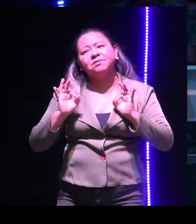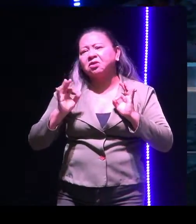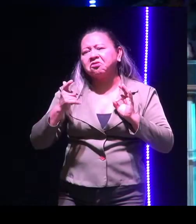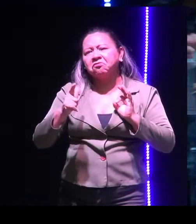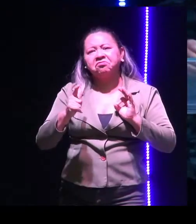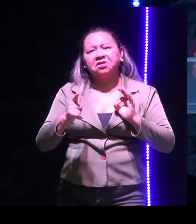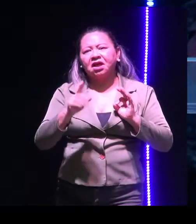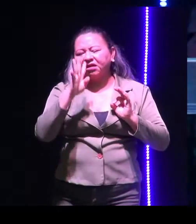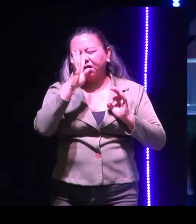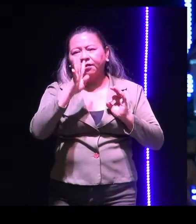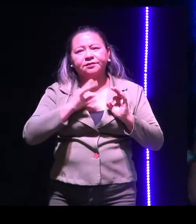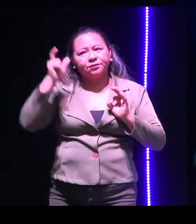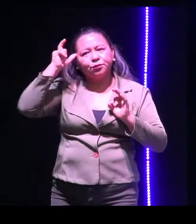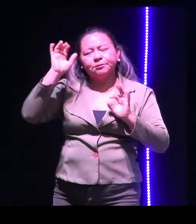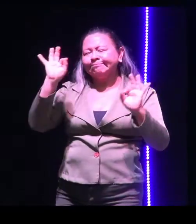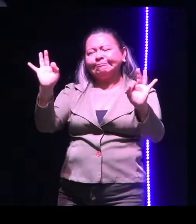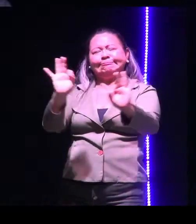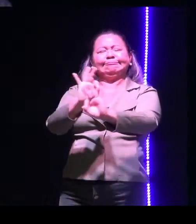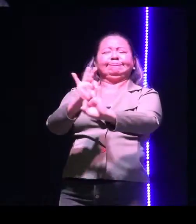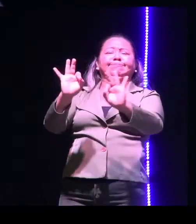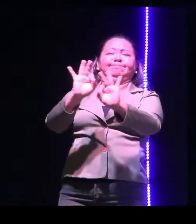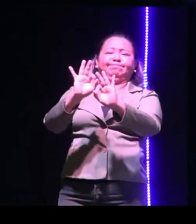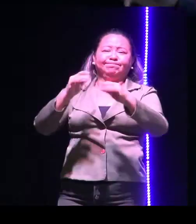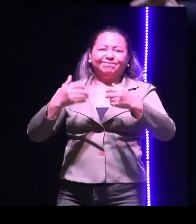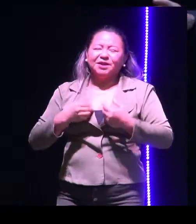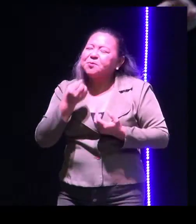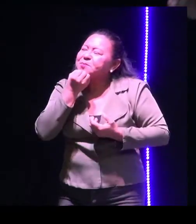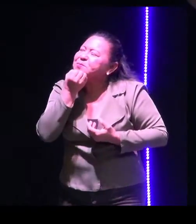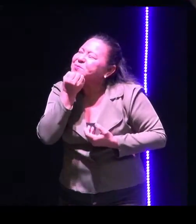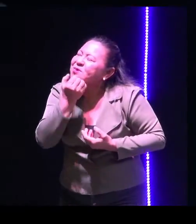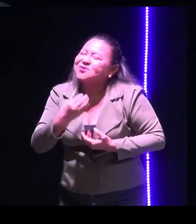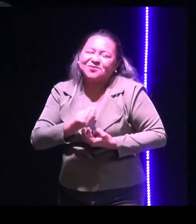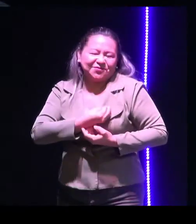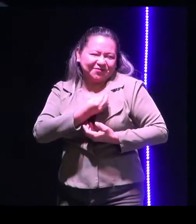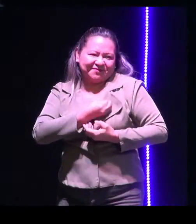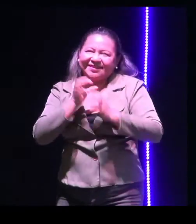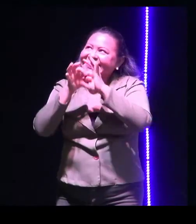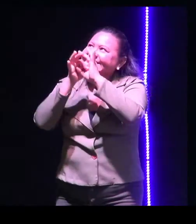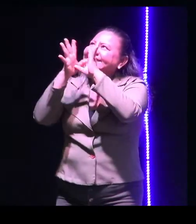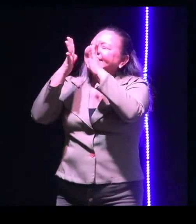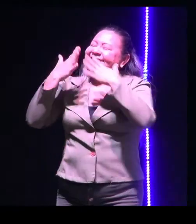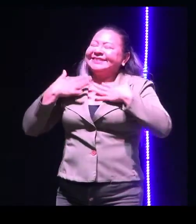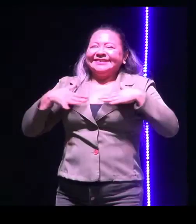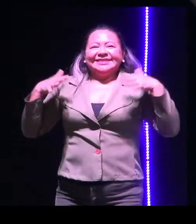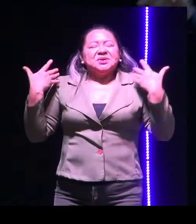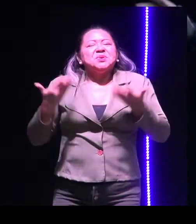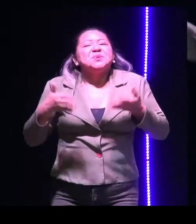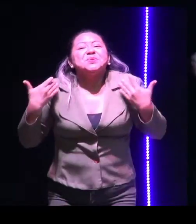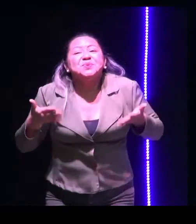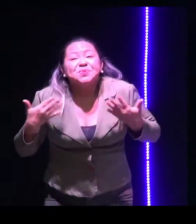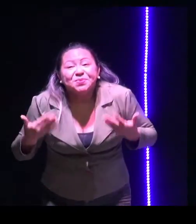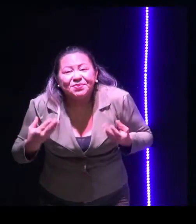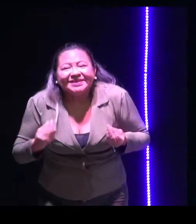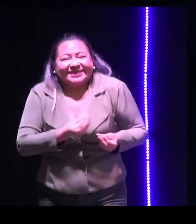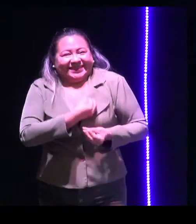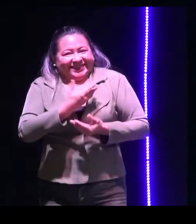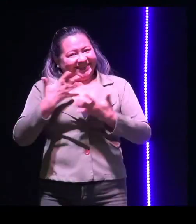essa condenação sobre a nossa vida. E liberdade para viver uma vida sem culpa e